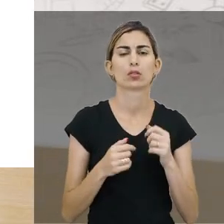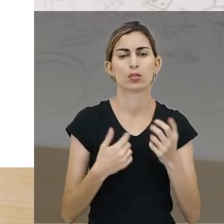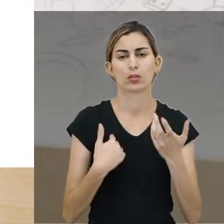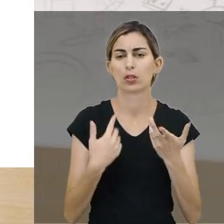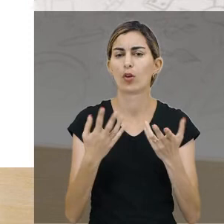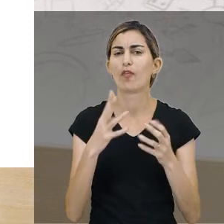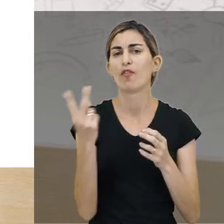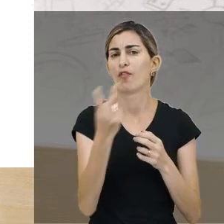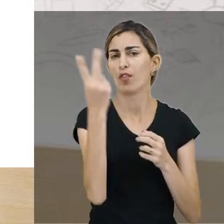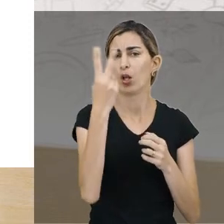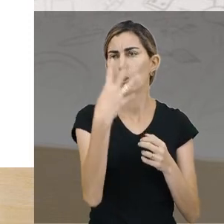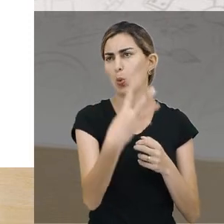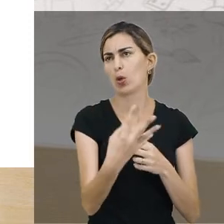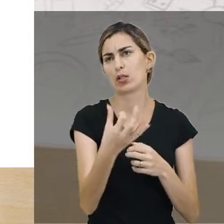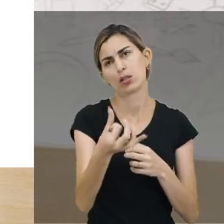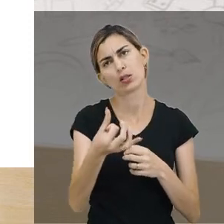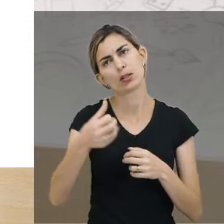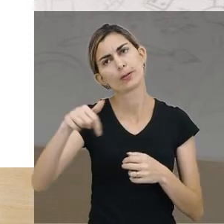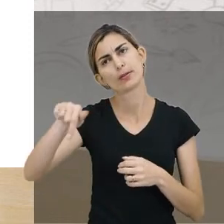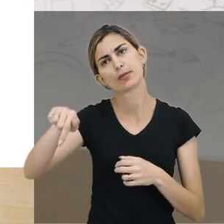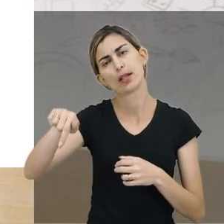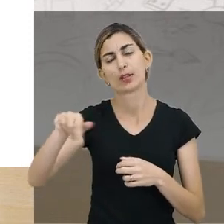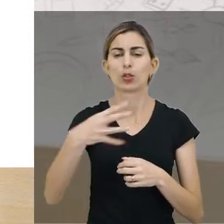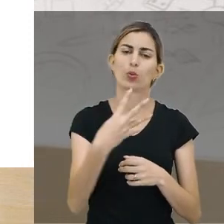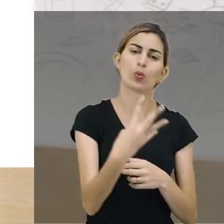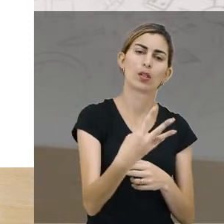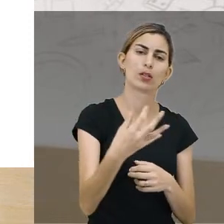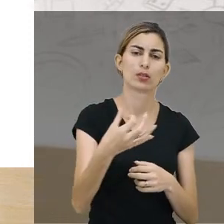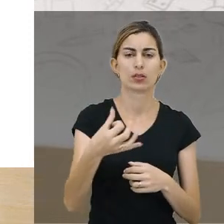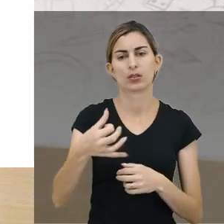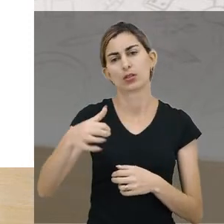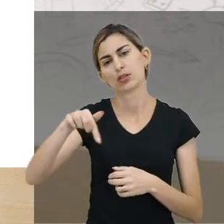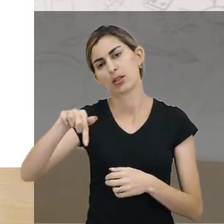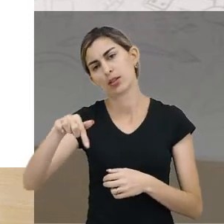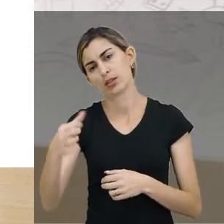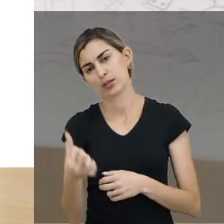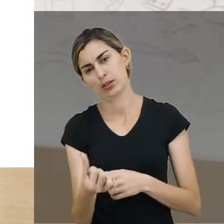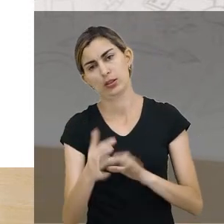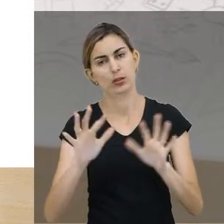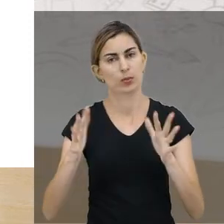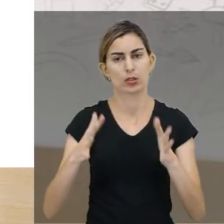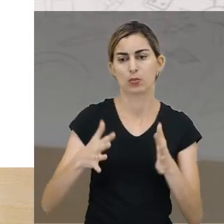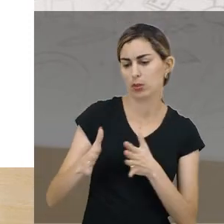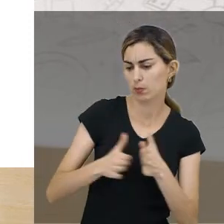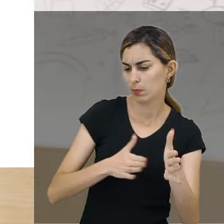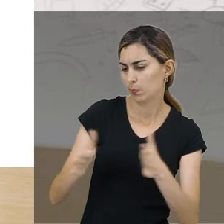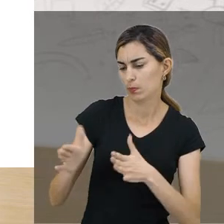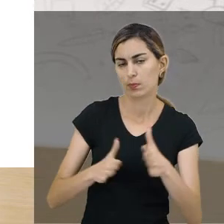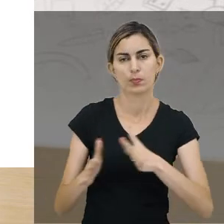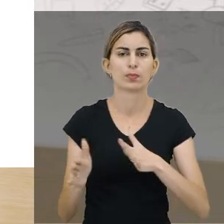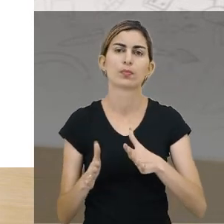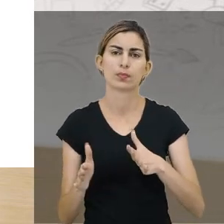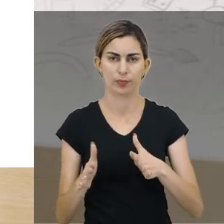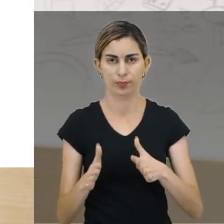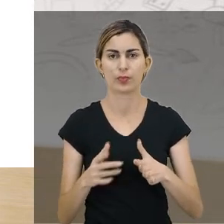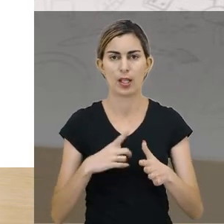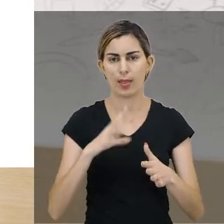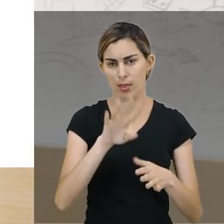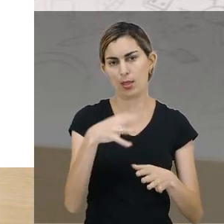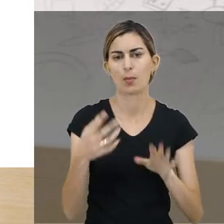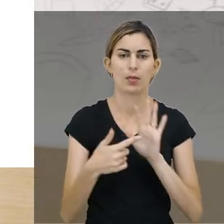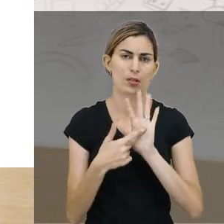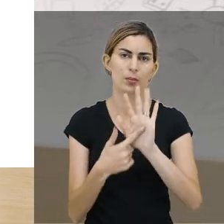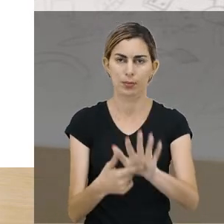no valor entre 467 e 476 quilocaloria por hora, que é o que a nossa